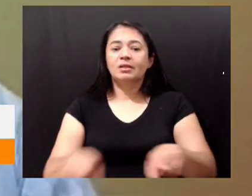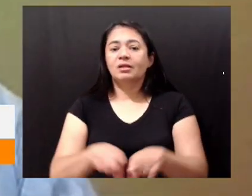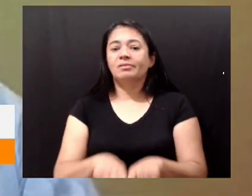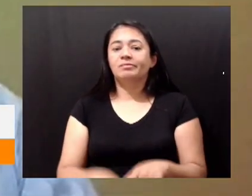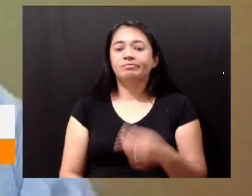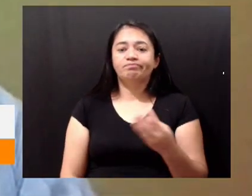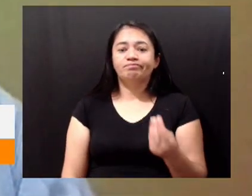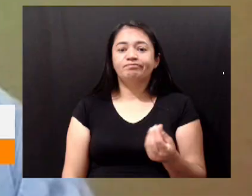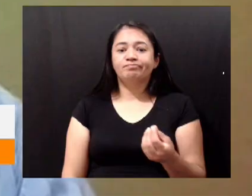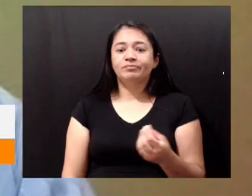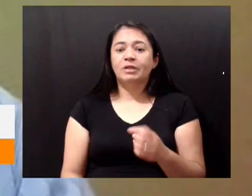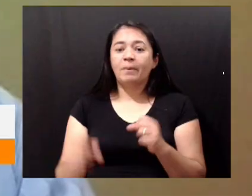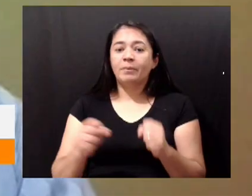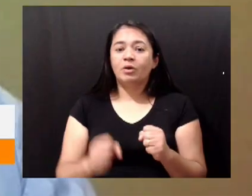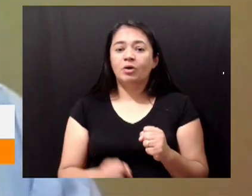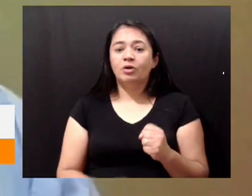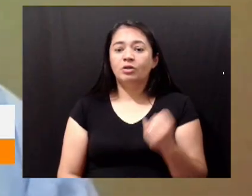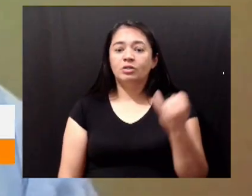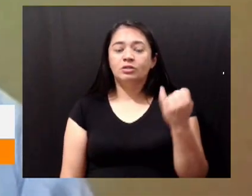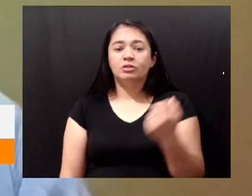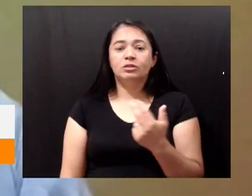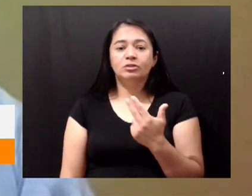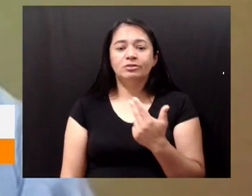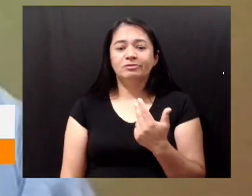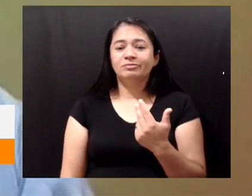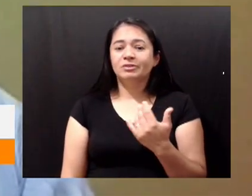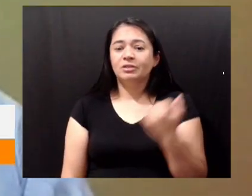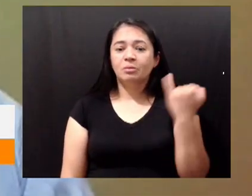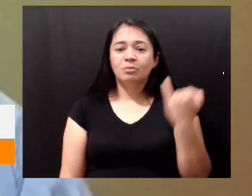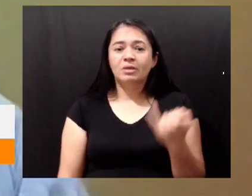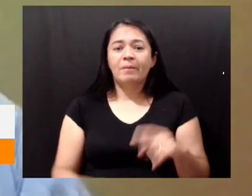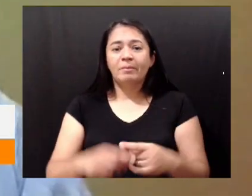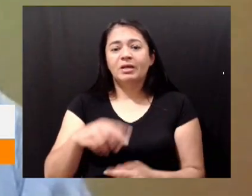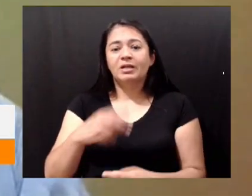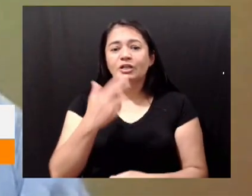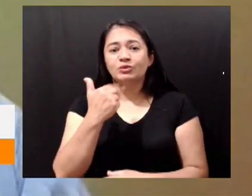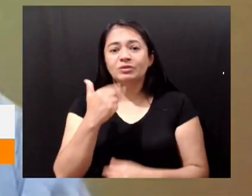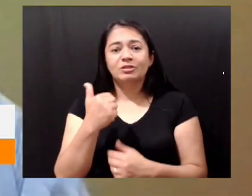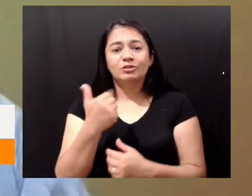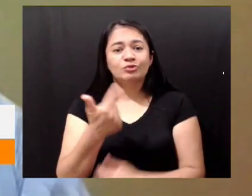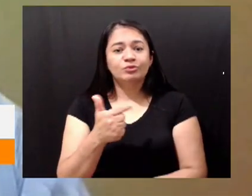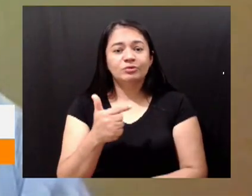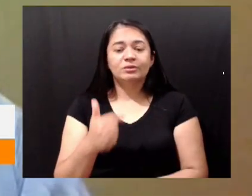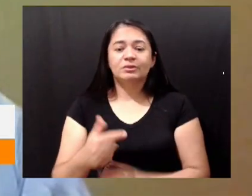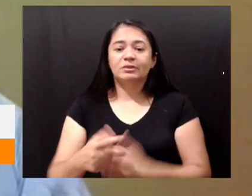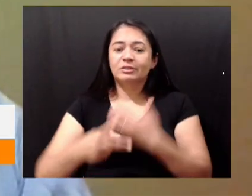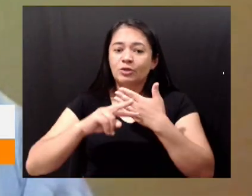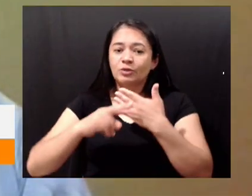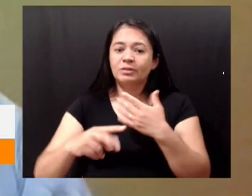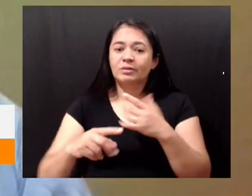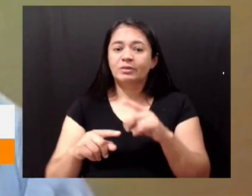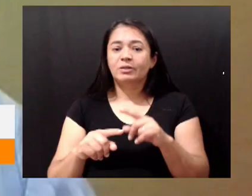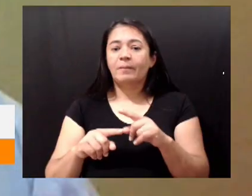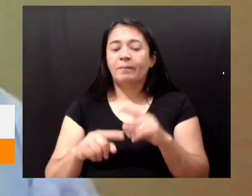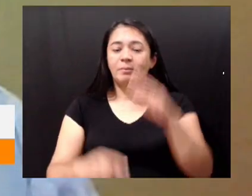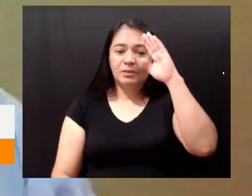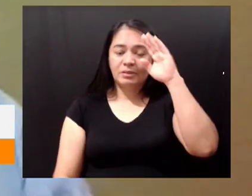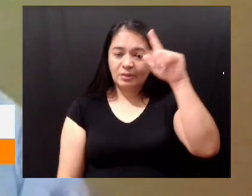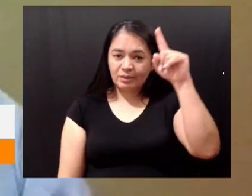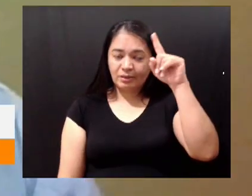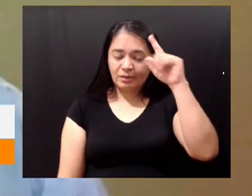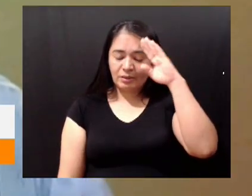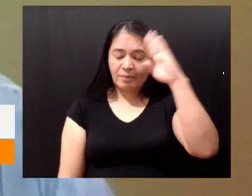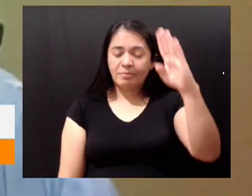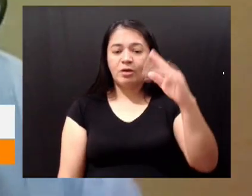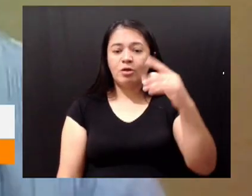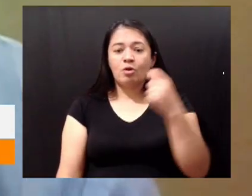ficar desnutrido. Enfim, há várias consequências, inclusive esses medicamentos ele pode provocar, entre tantas